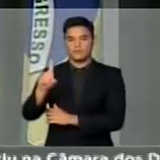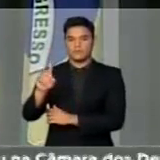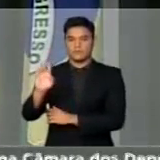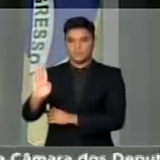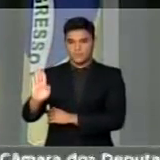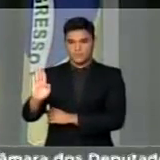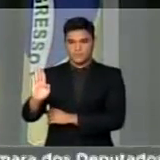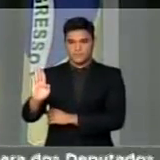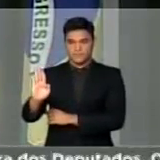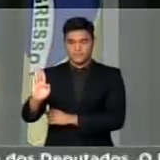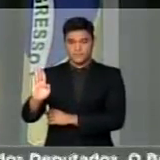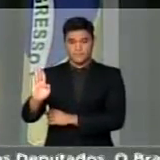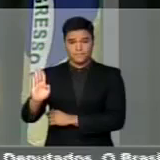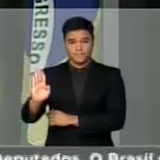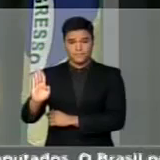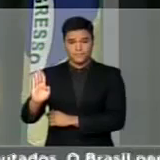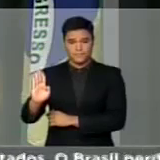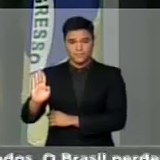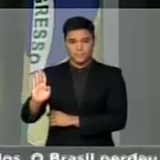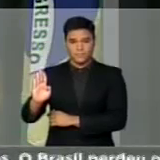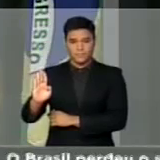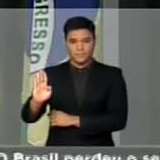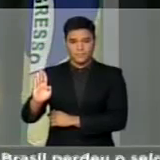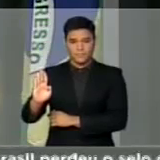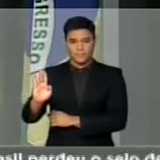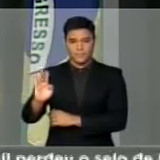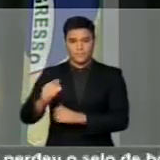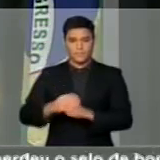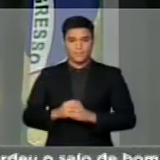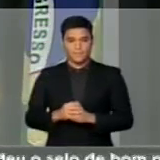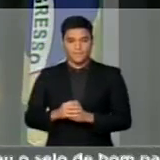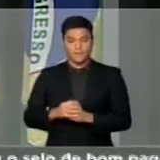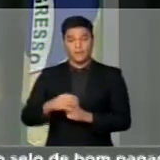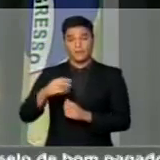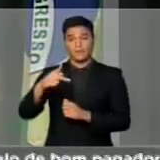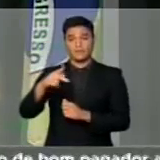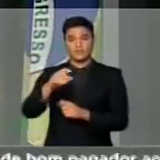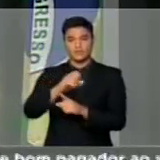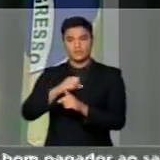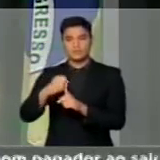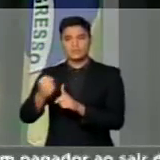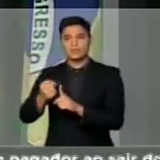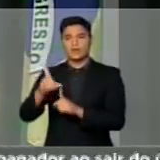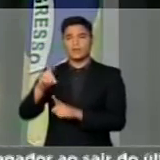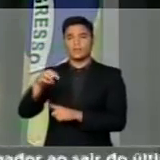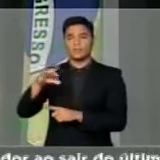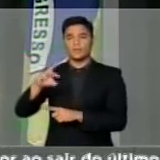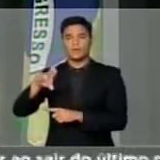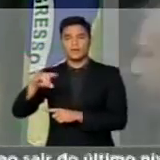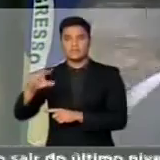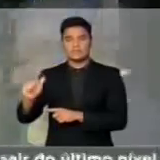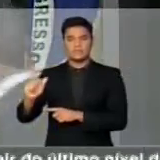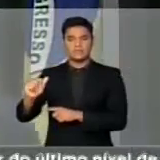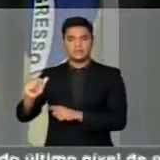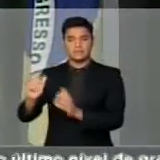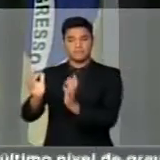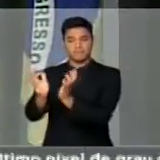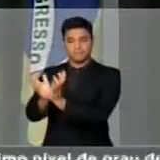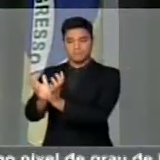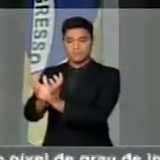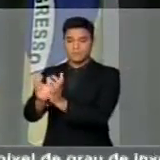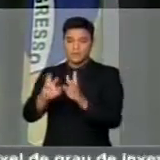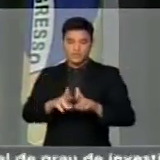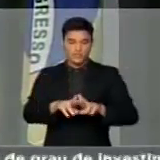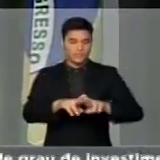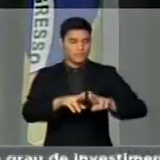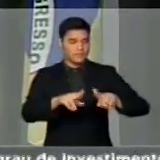e fundaram um partido da social-democracia para se diferenciar e